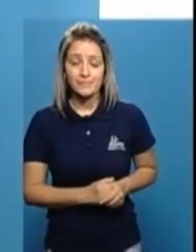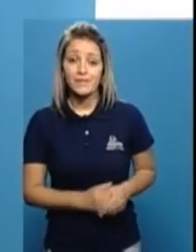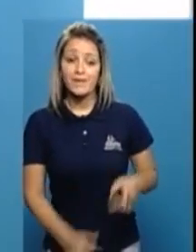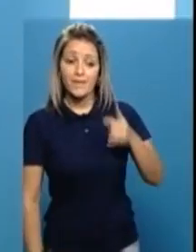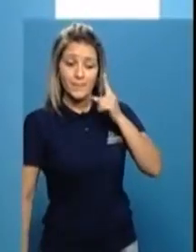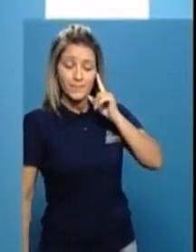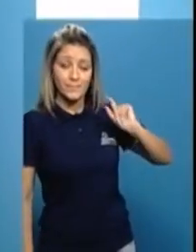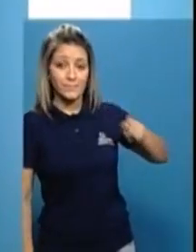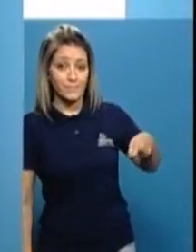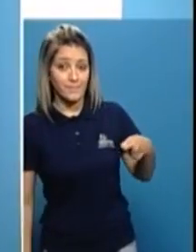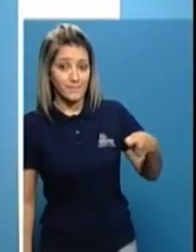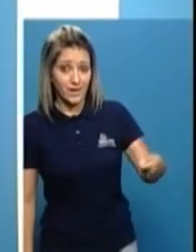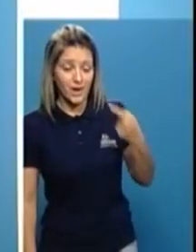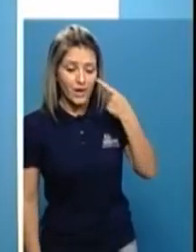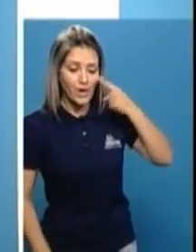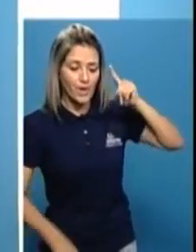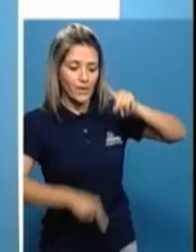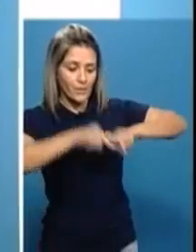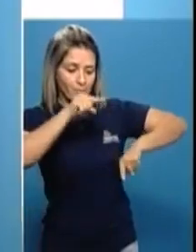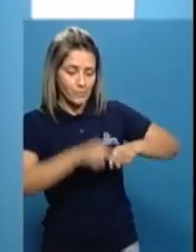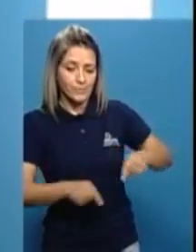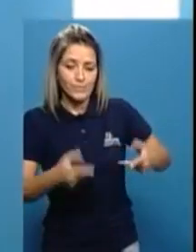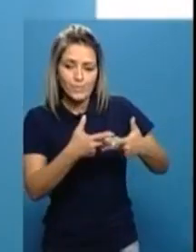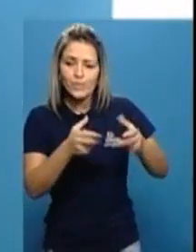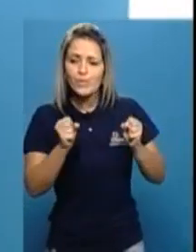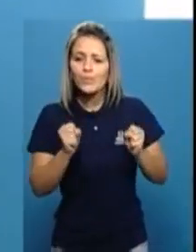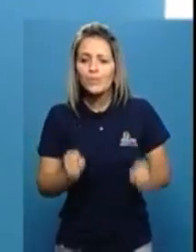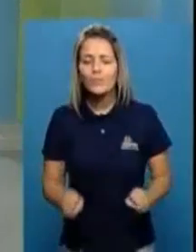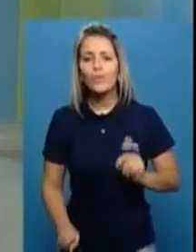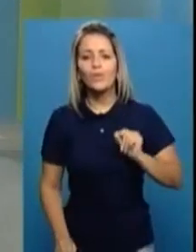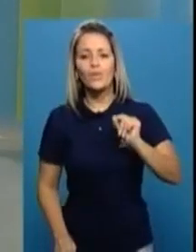Dentro disso, os produtos podem ser